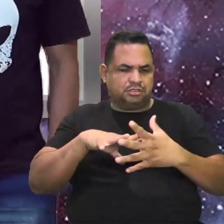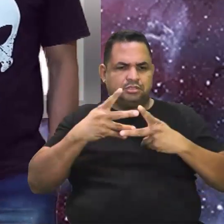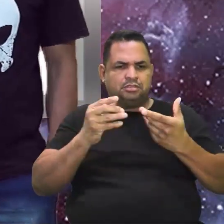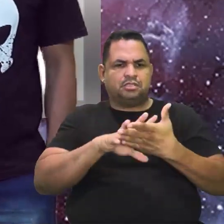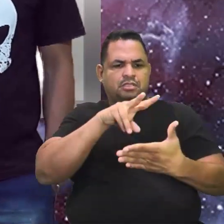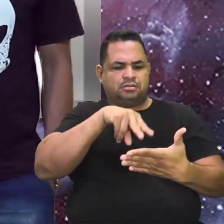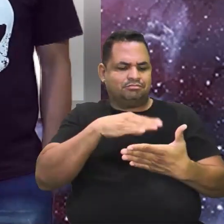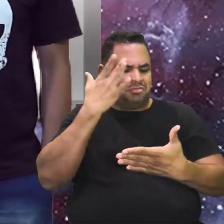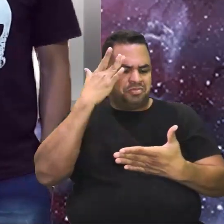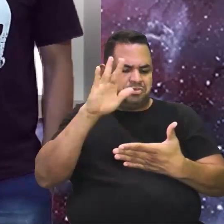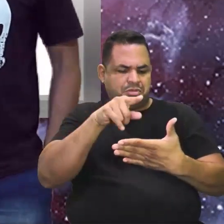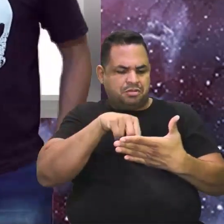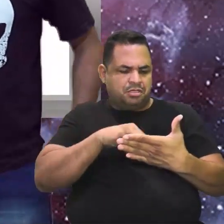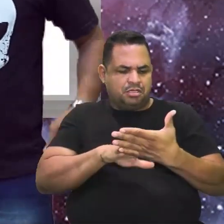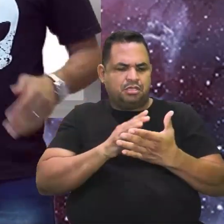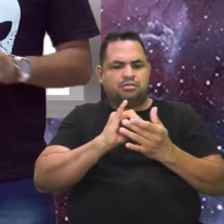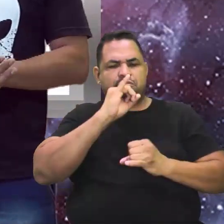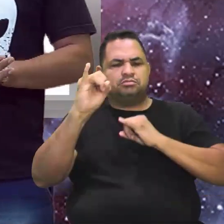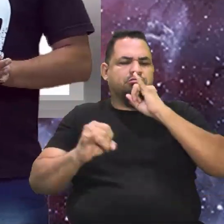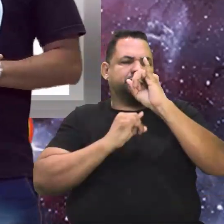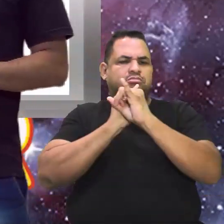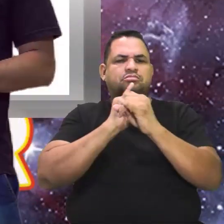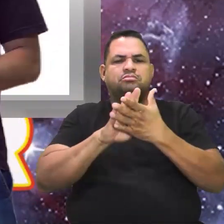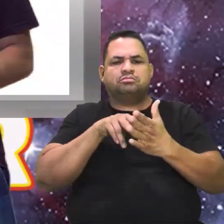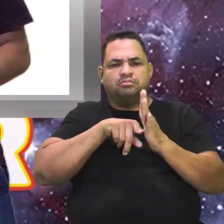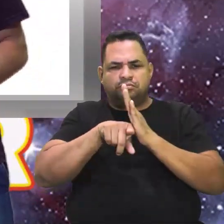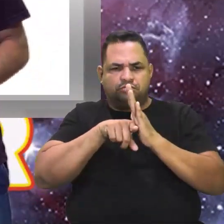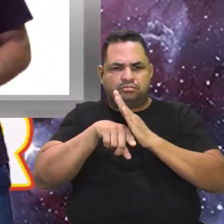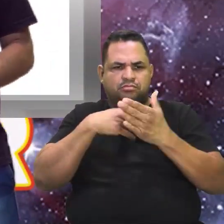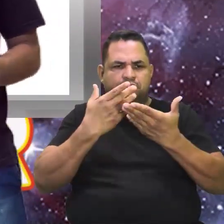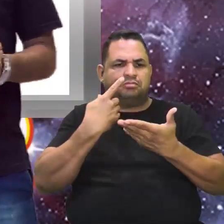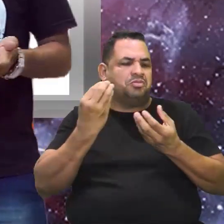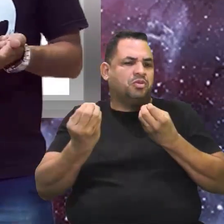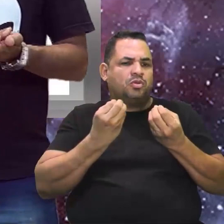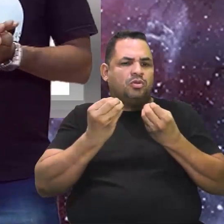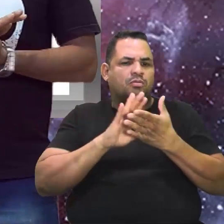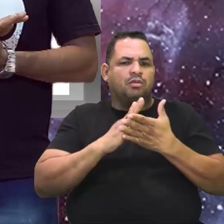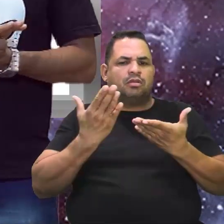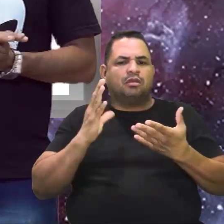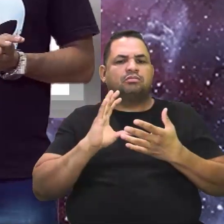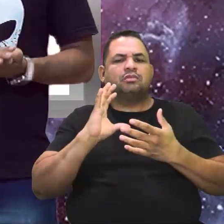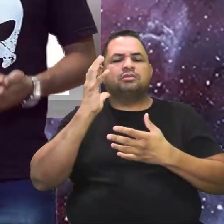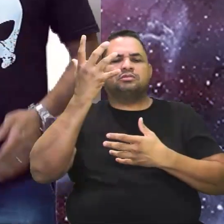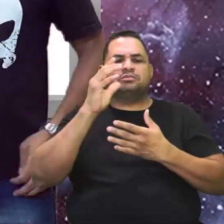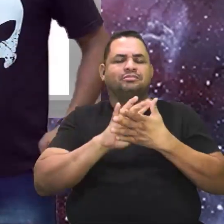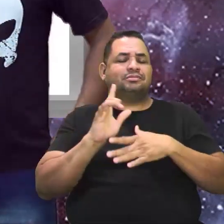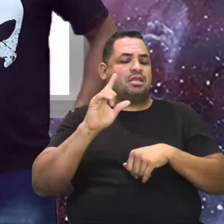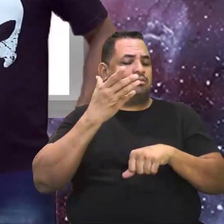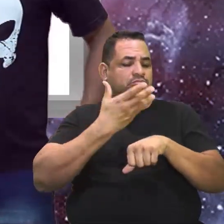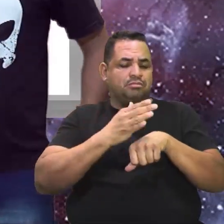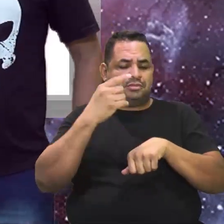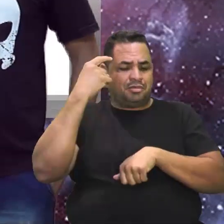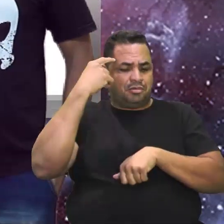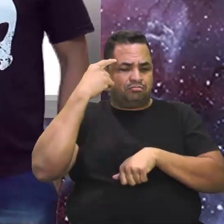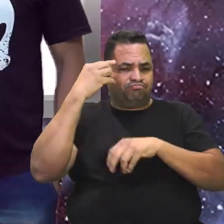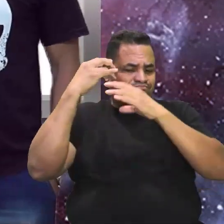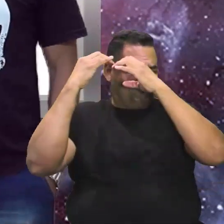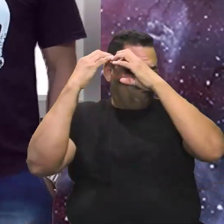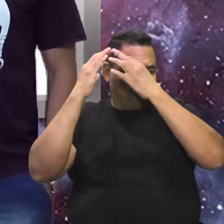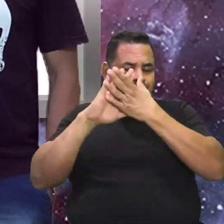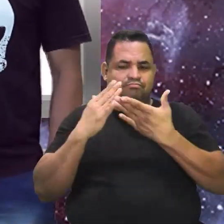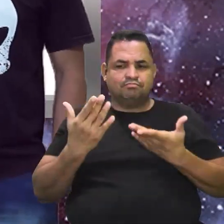Você lê e diz assim, não sei, vou lá na internet, vou pesquisar, eu não sei como é que faz, já vou ver como é que é a solução. E não treinou o seu cérebro, não